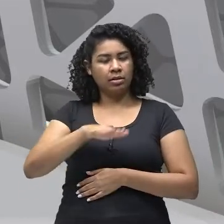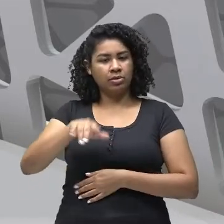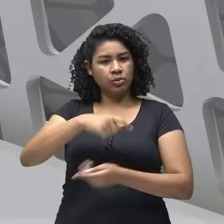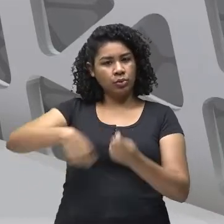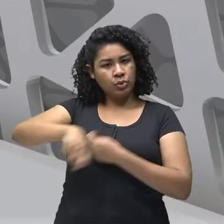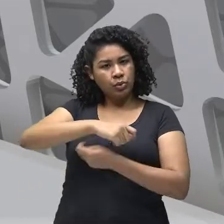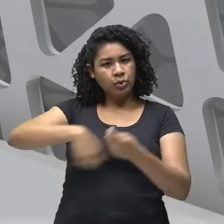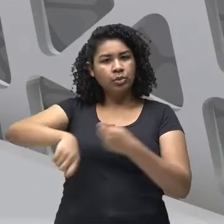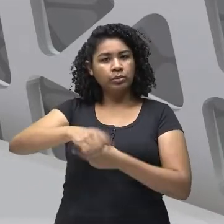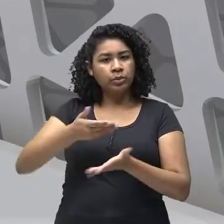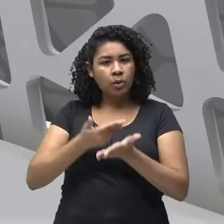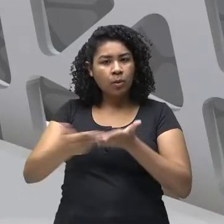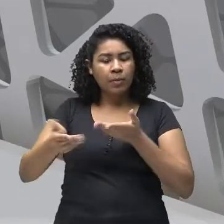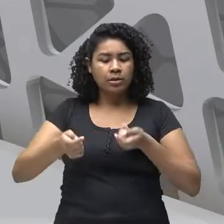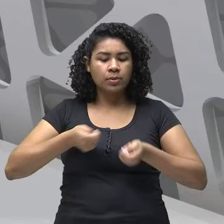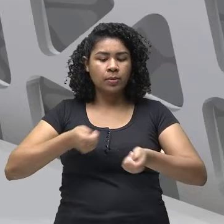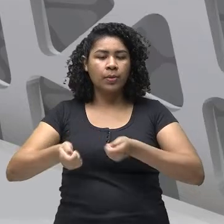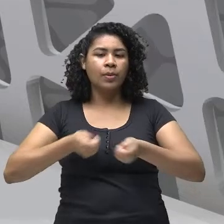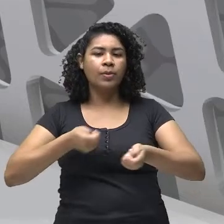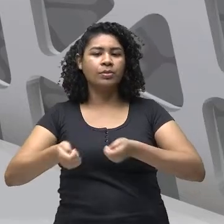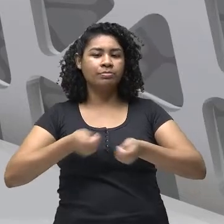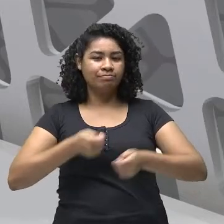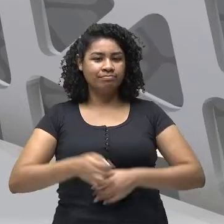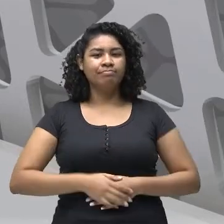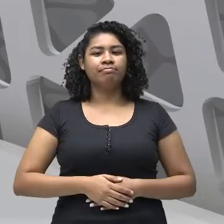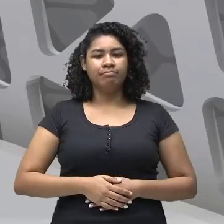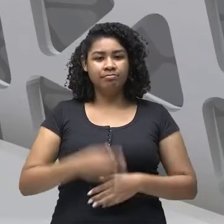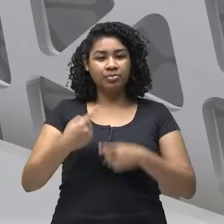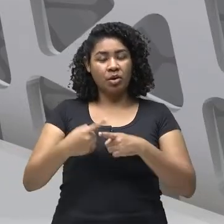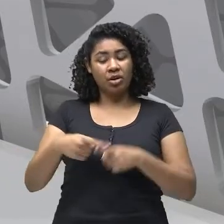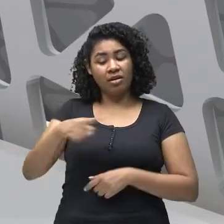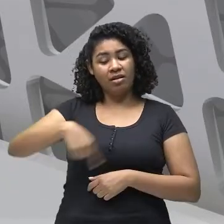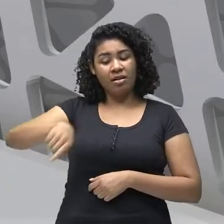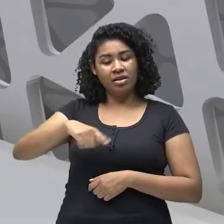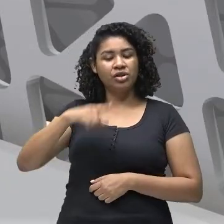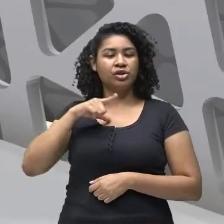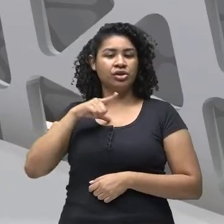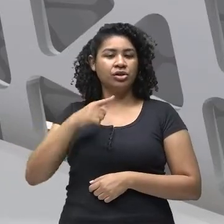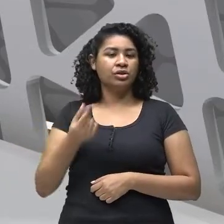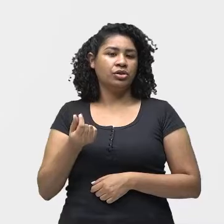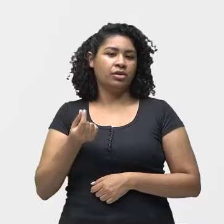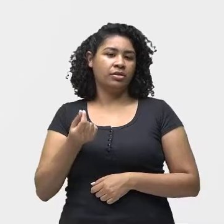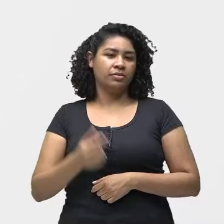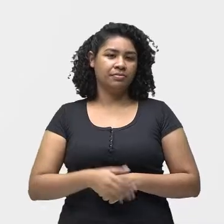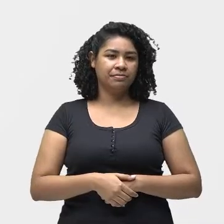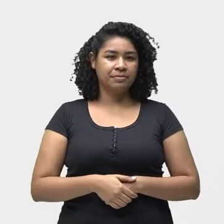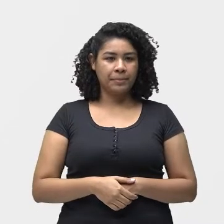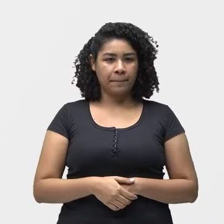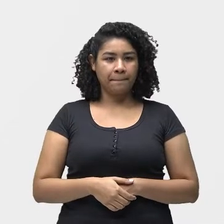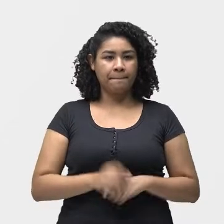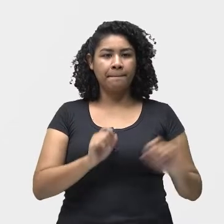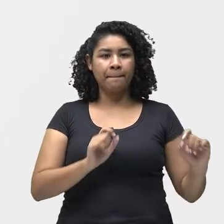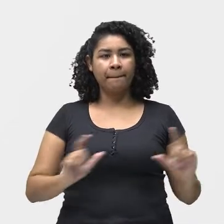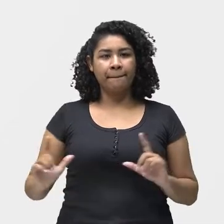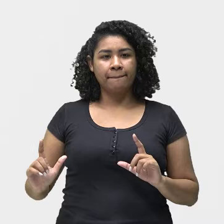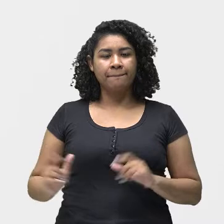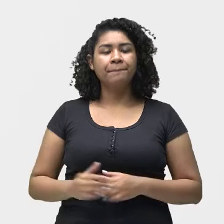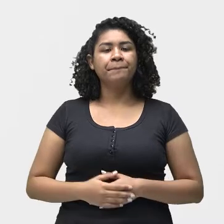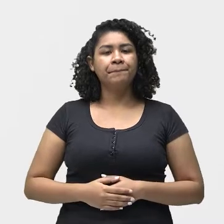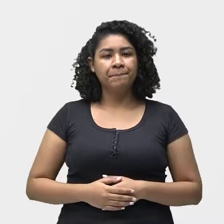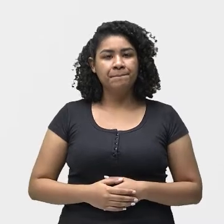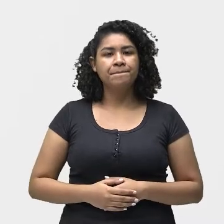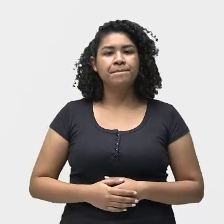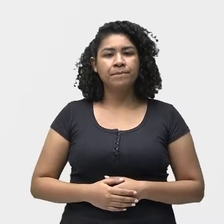quê? A assumir esse controle. Por quê? Porque é quem tem dinheiro. Continuando o nosso texto. Anteriormente, mais predominante